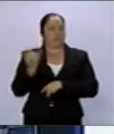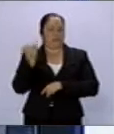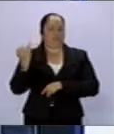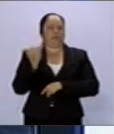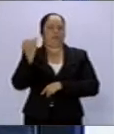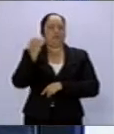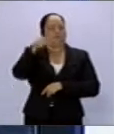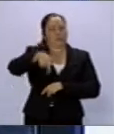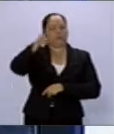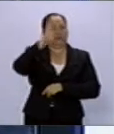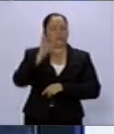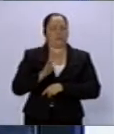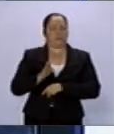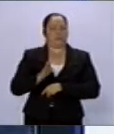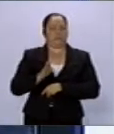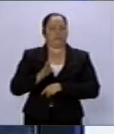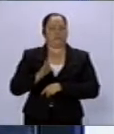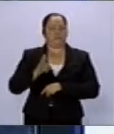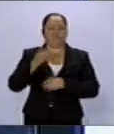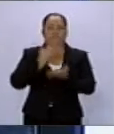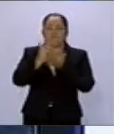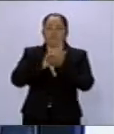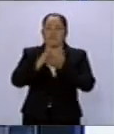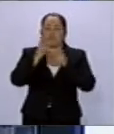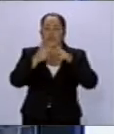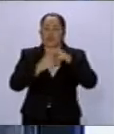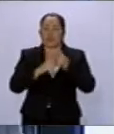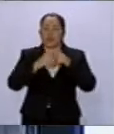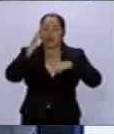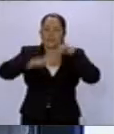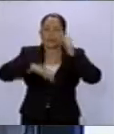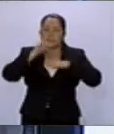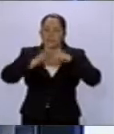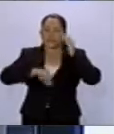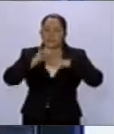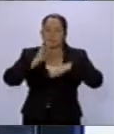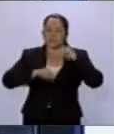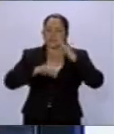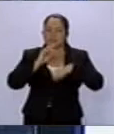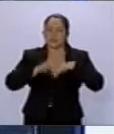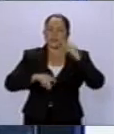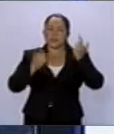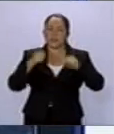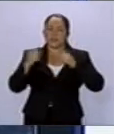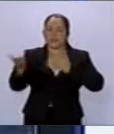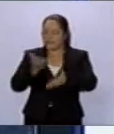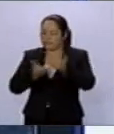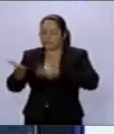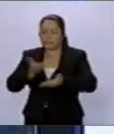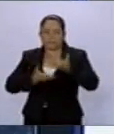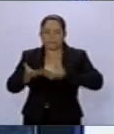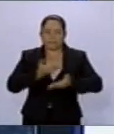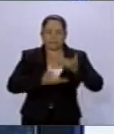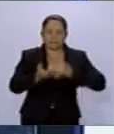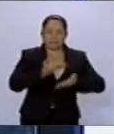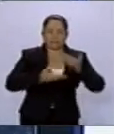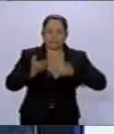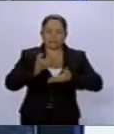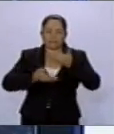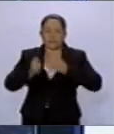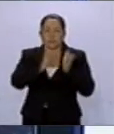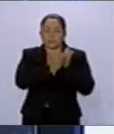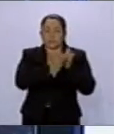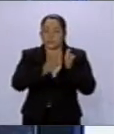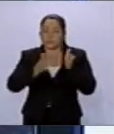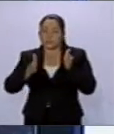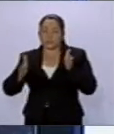uma boa parte dos mecanismos de capacitação de educação permanente são articulados e serão articulados cada vez mais o